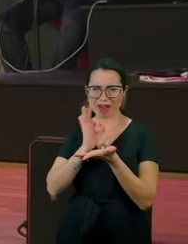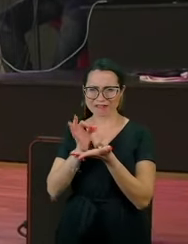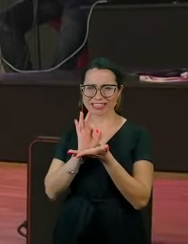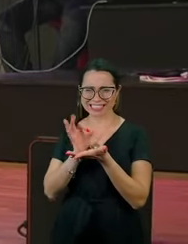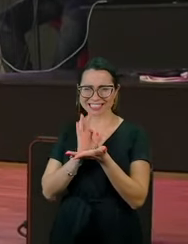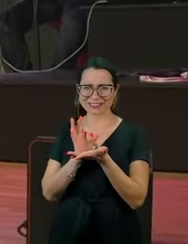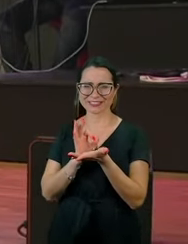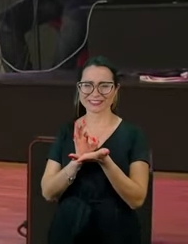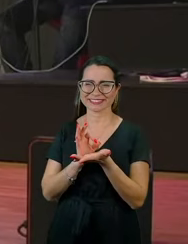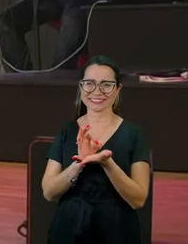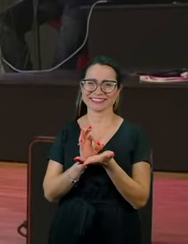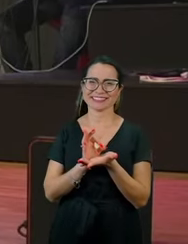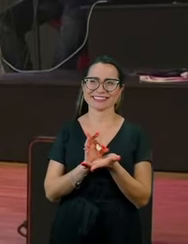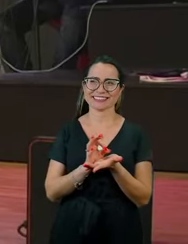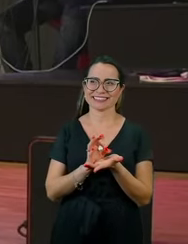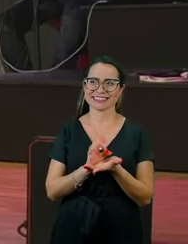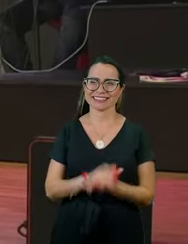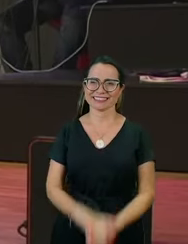conector.